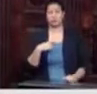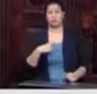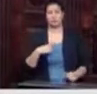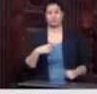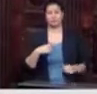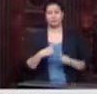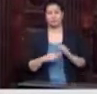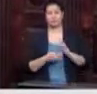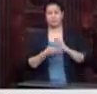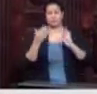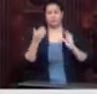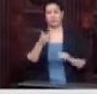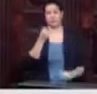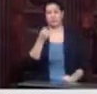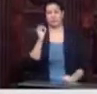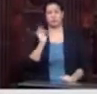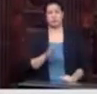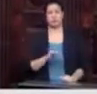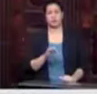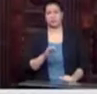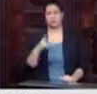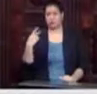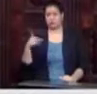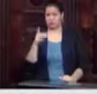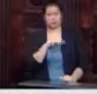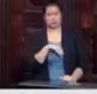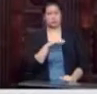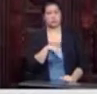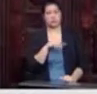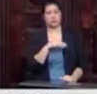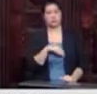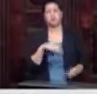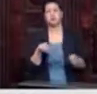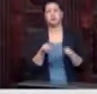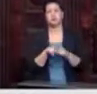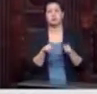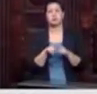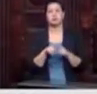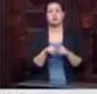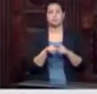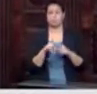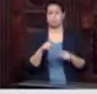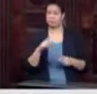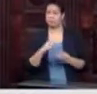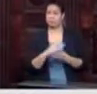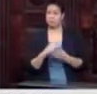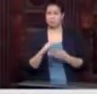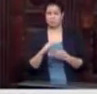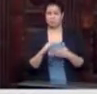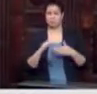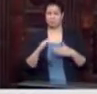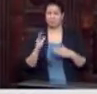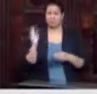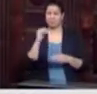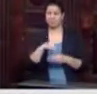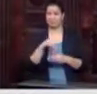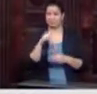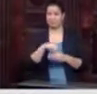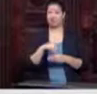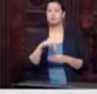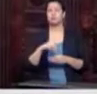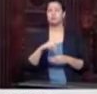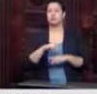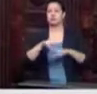os 20% dos salários iniciais ou mais baixos e passa a calcular a média das contribuições sobre todas